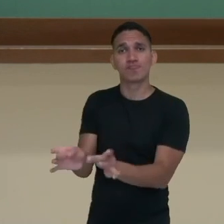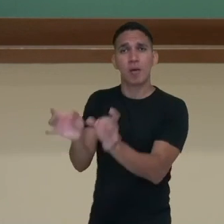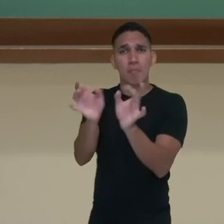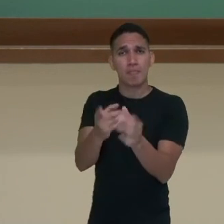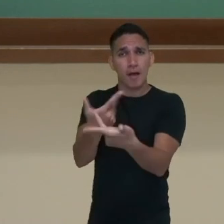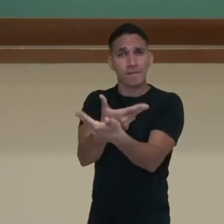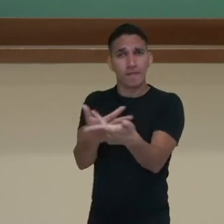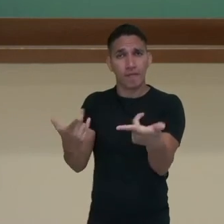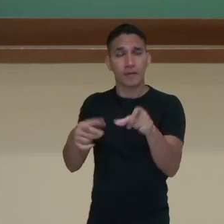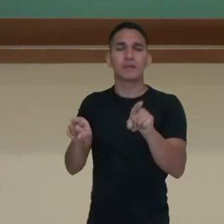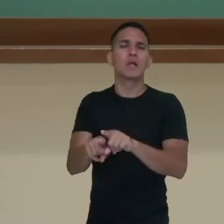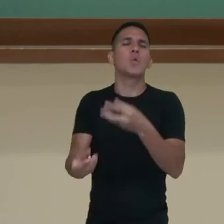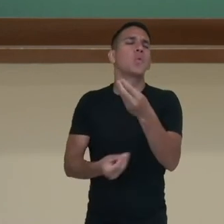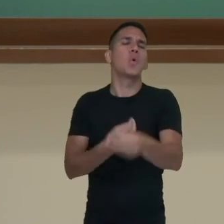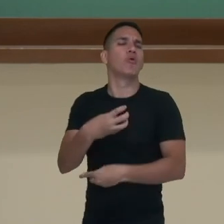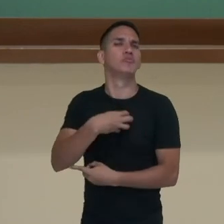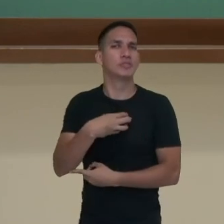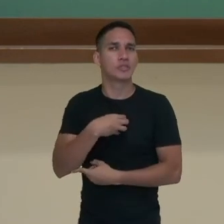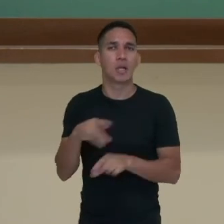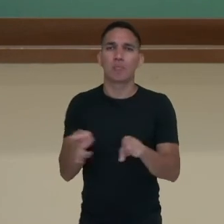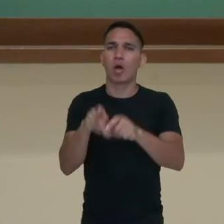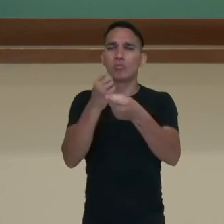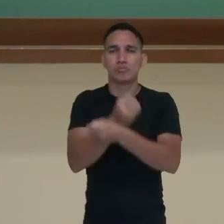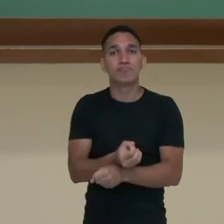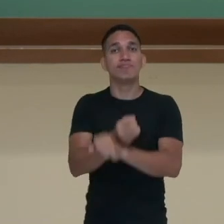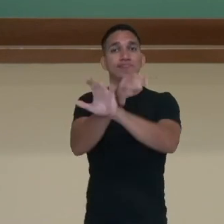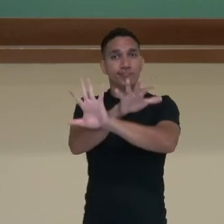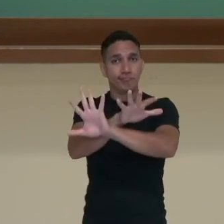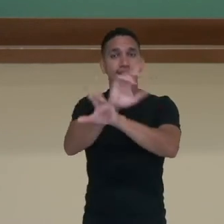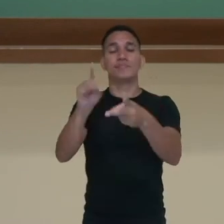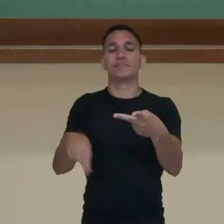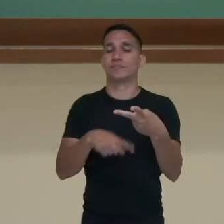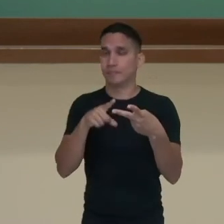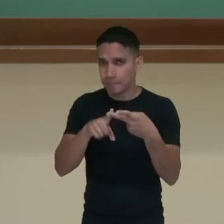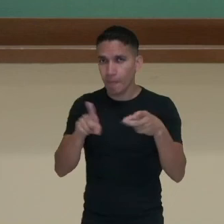comercialização. De que maneira? Através da mídia, através